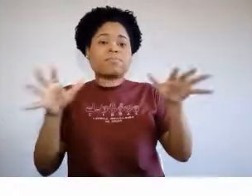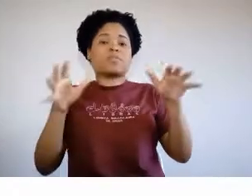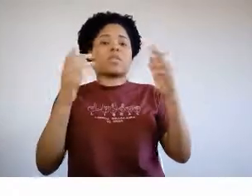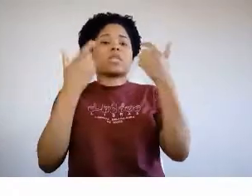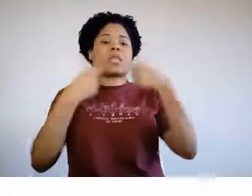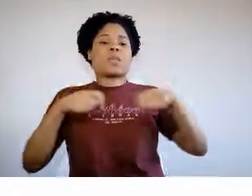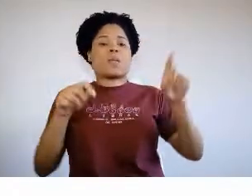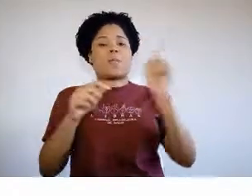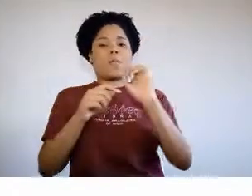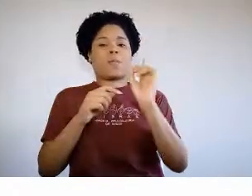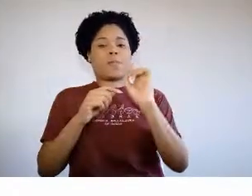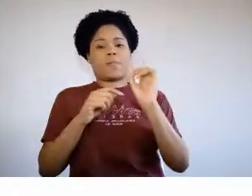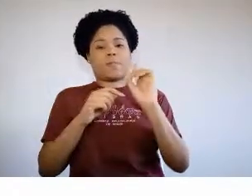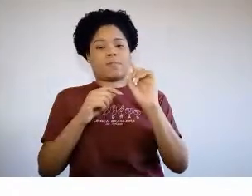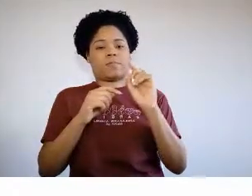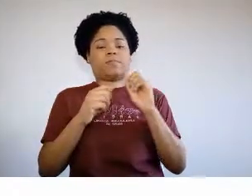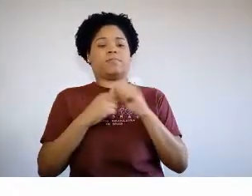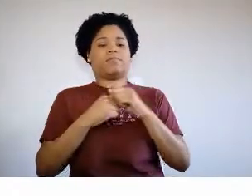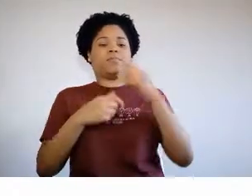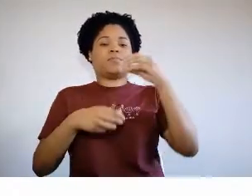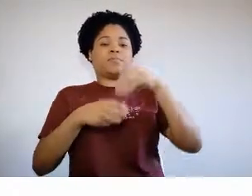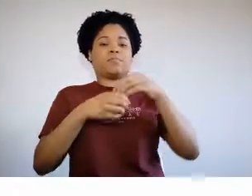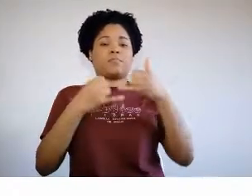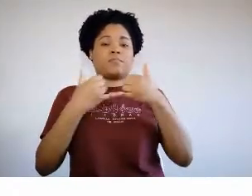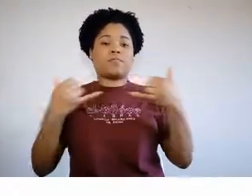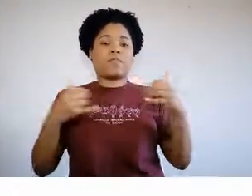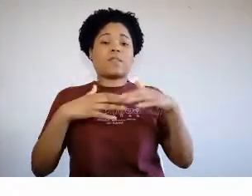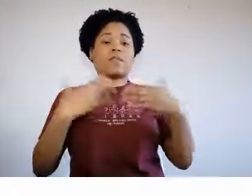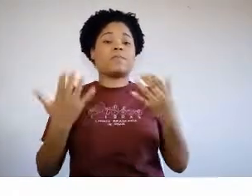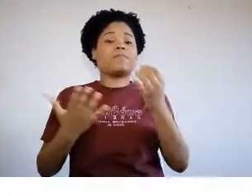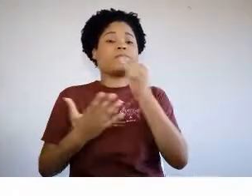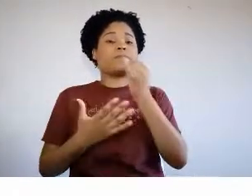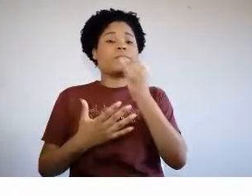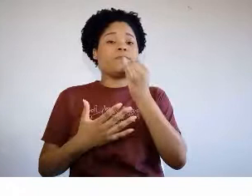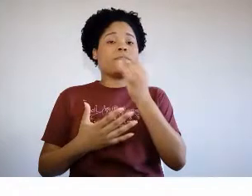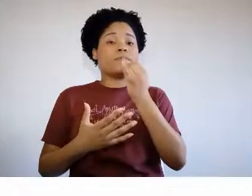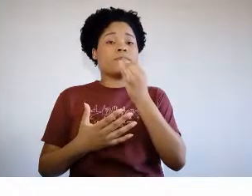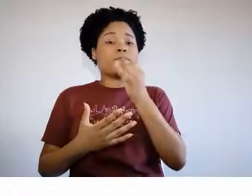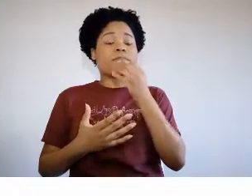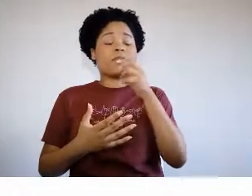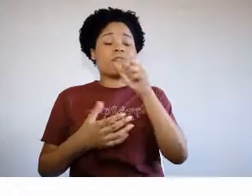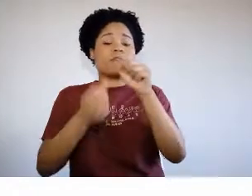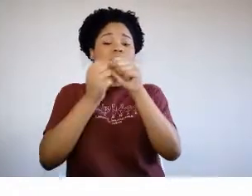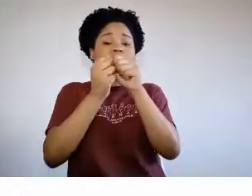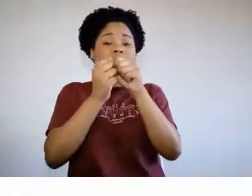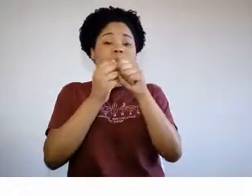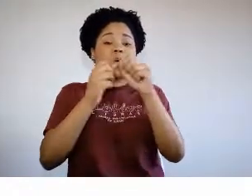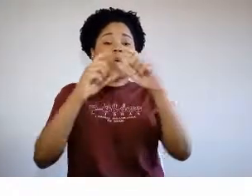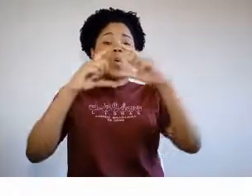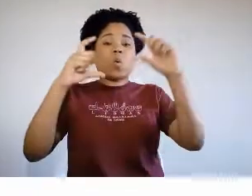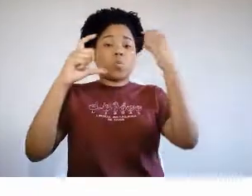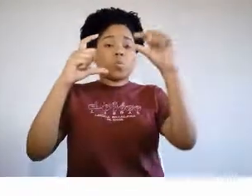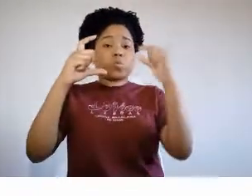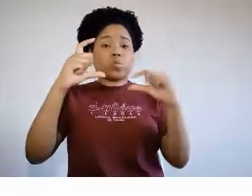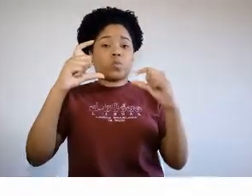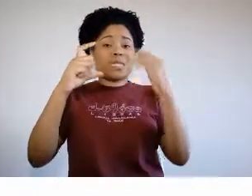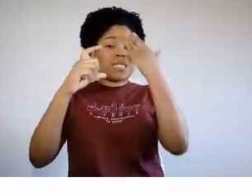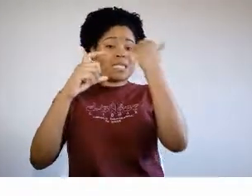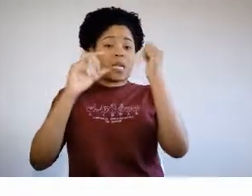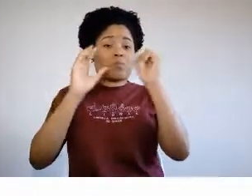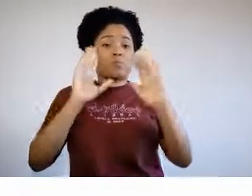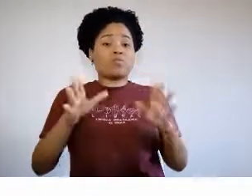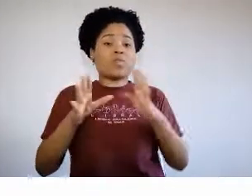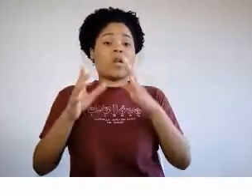enviar aquele dado para todas as máquinas da rede. Então, vamos supor que o switch já tenha conhecimento de todas